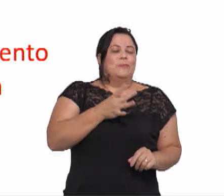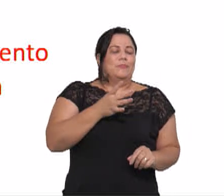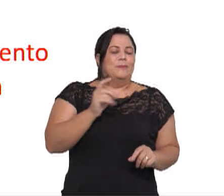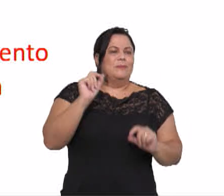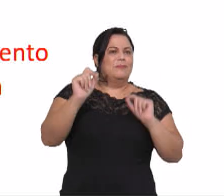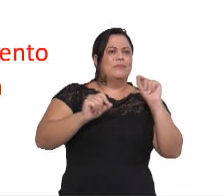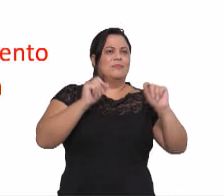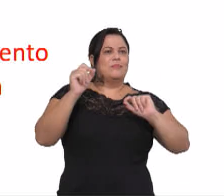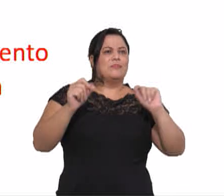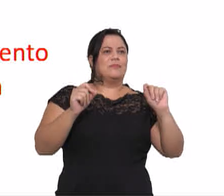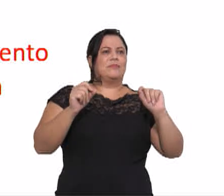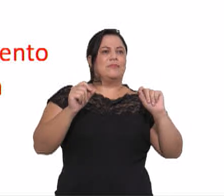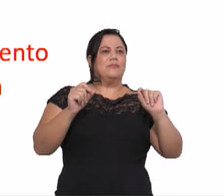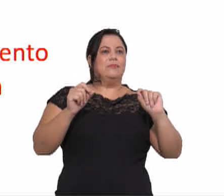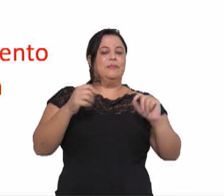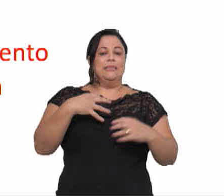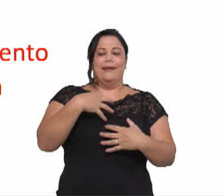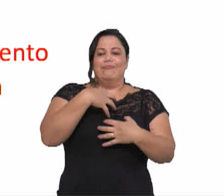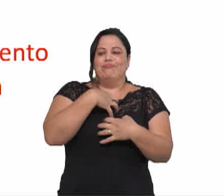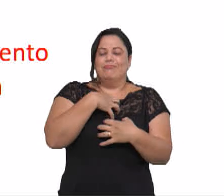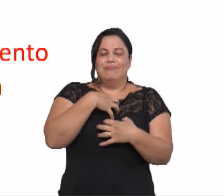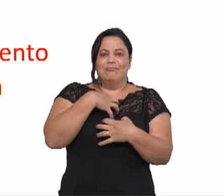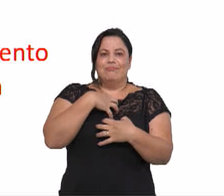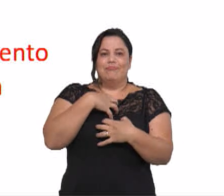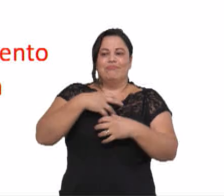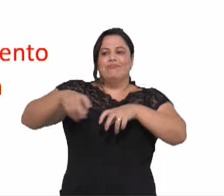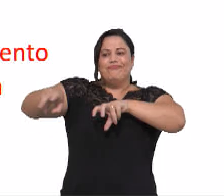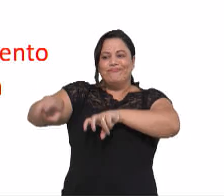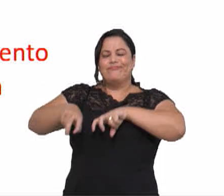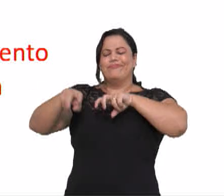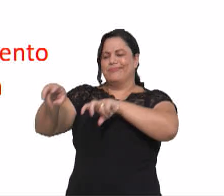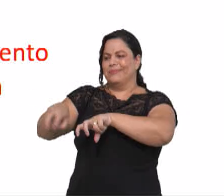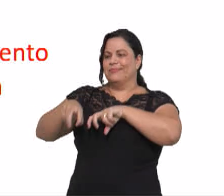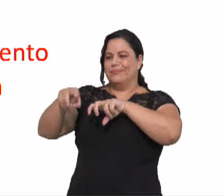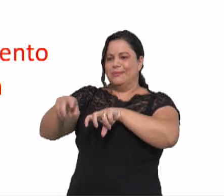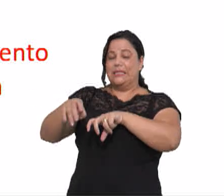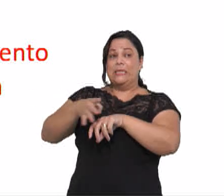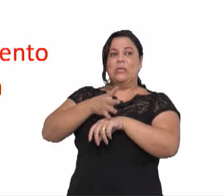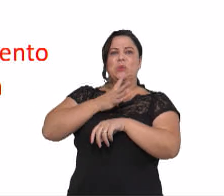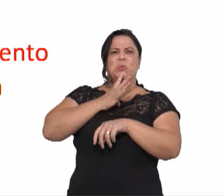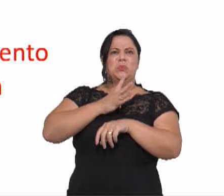ao tomarem conhecimento dos primeiros eventos da Revolução Francesa.